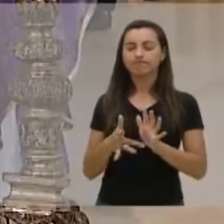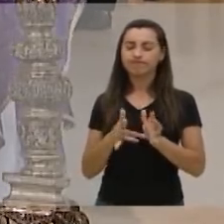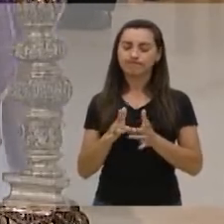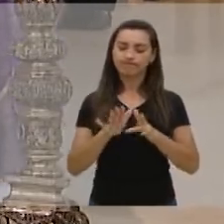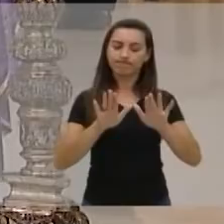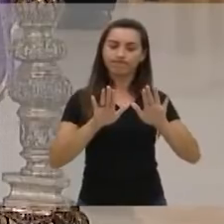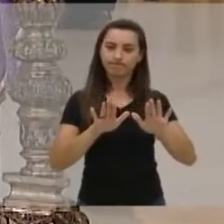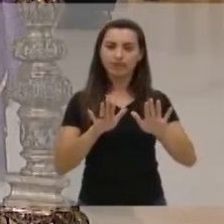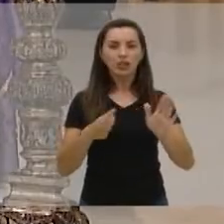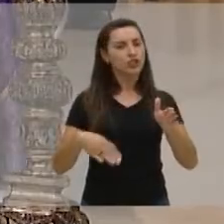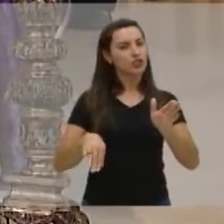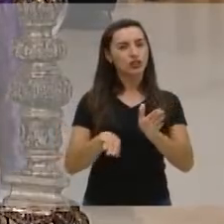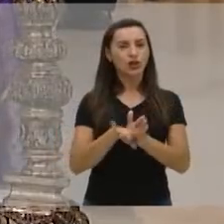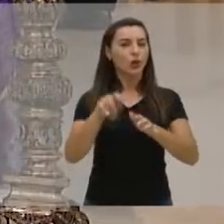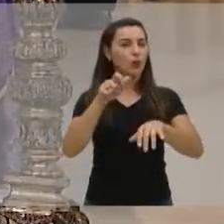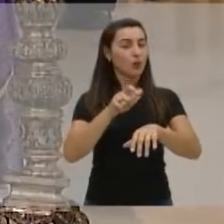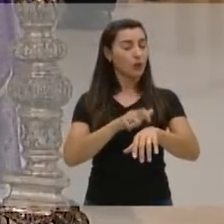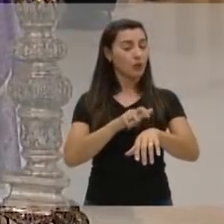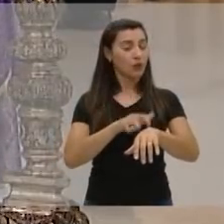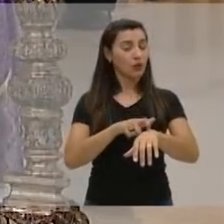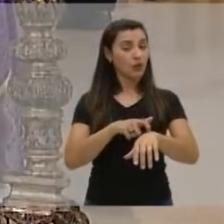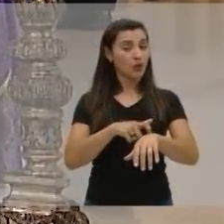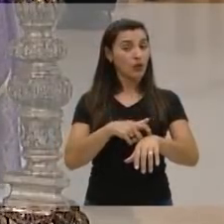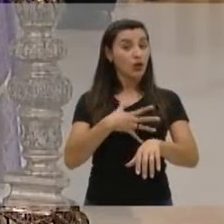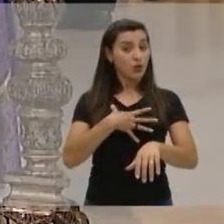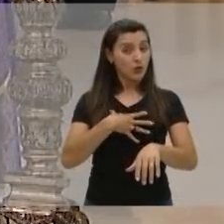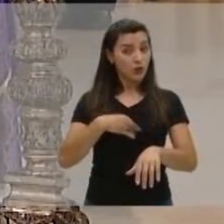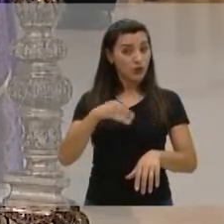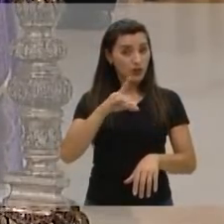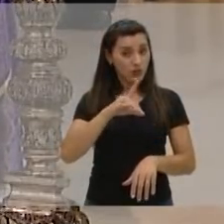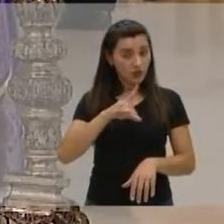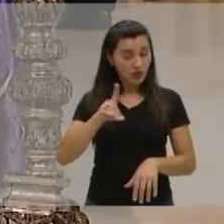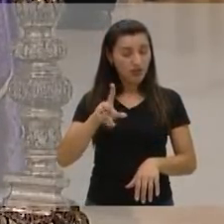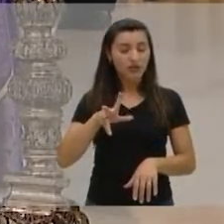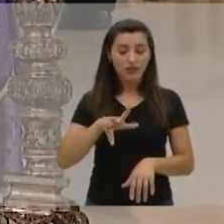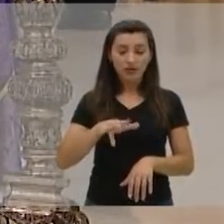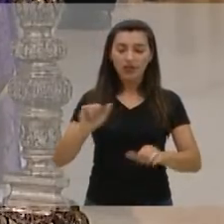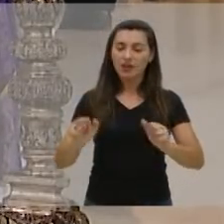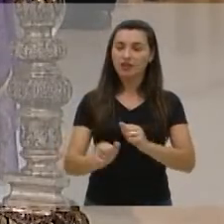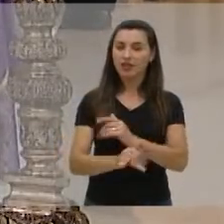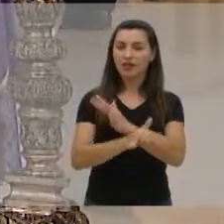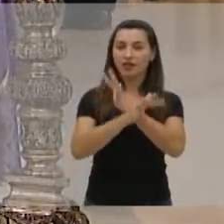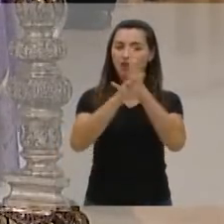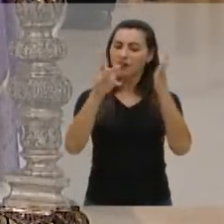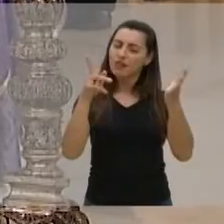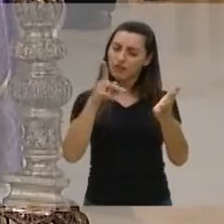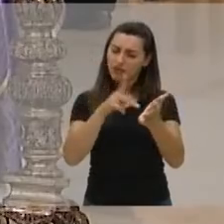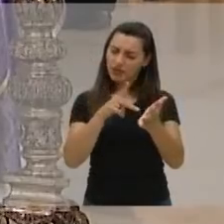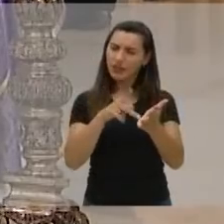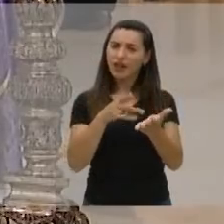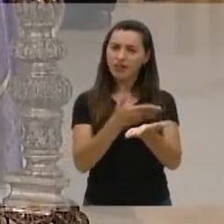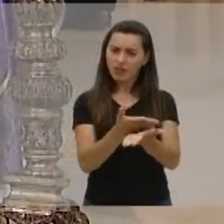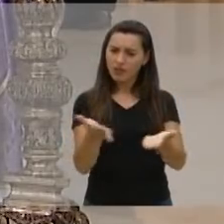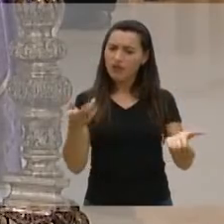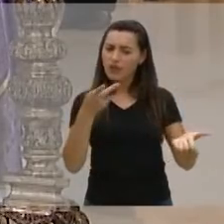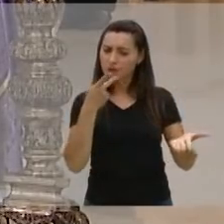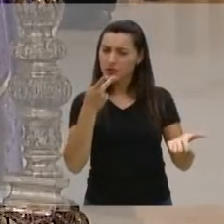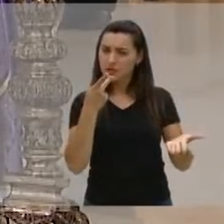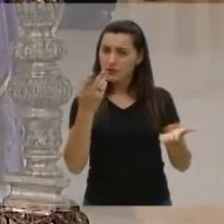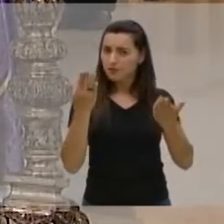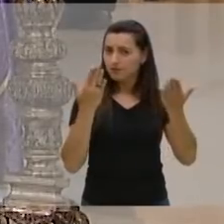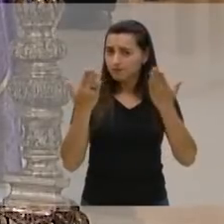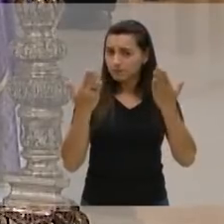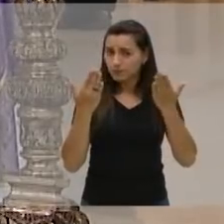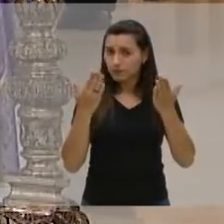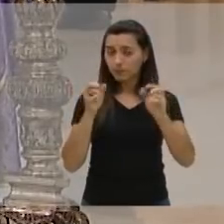e o Filho do Homem vai ser glorificado. Em verdade, eu vos digo, se o grão de trigo que cai na terra